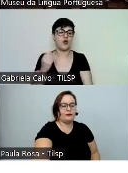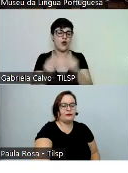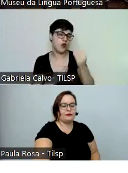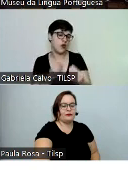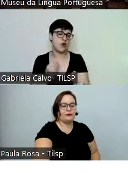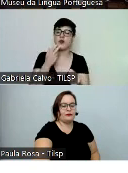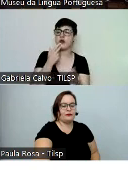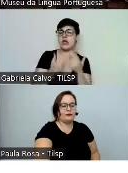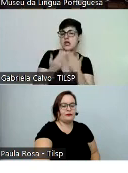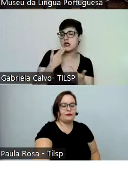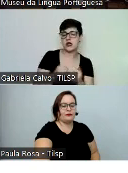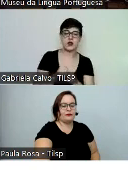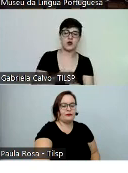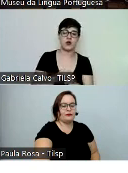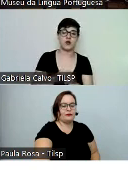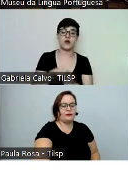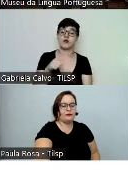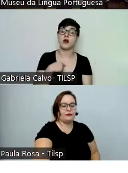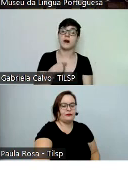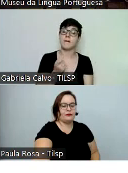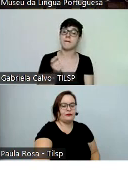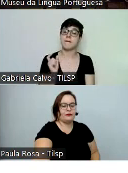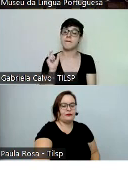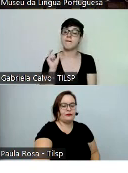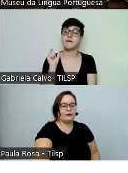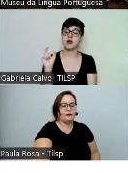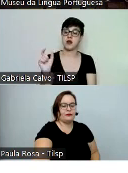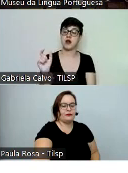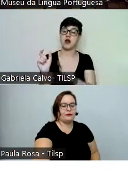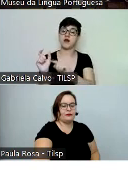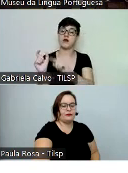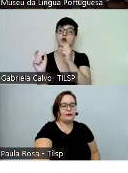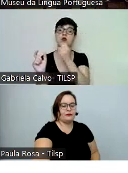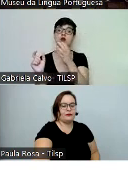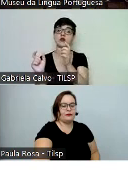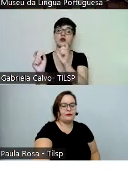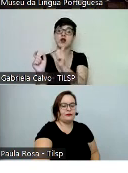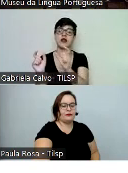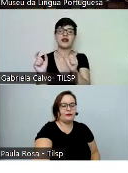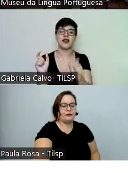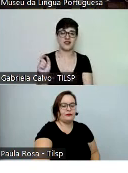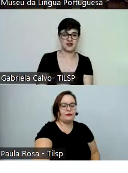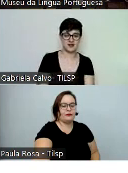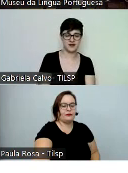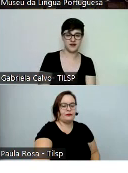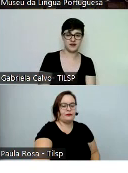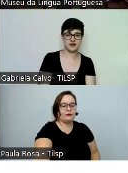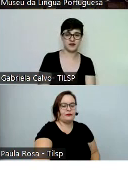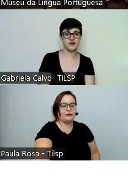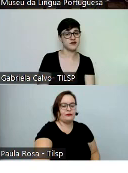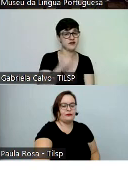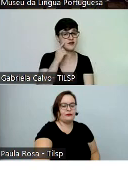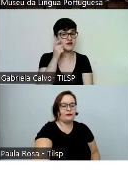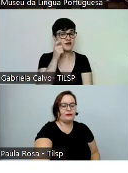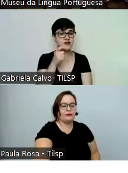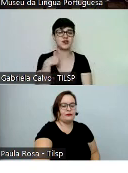como você conta a palavras no idioma Por que que as pessoas então é uma coisa interessante a gente